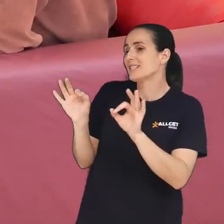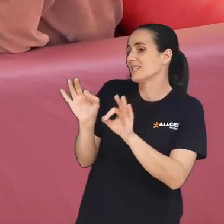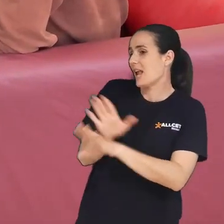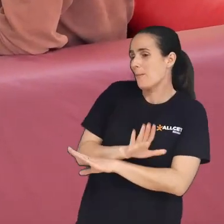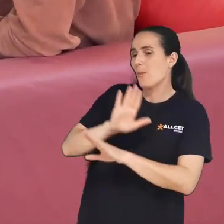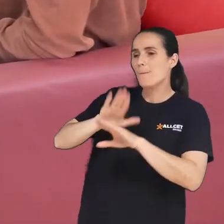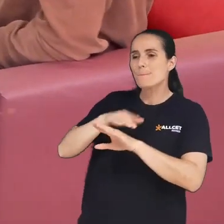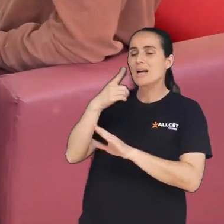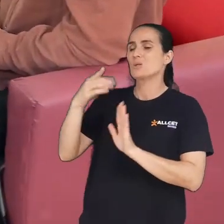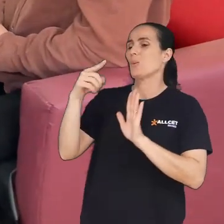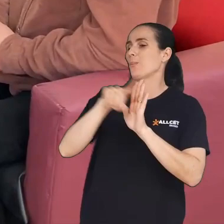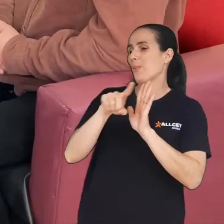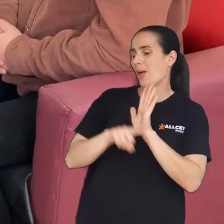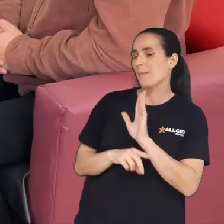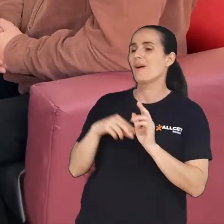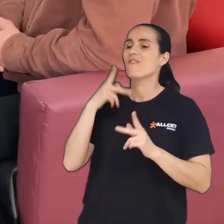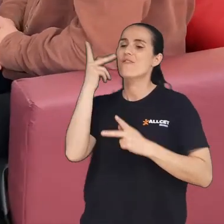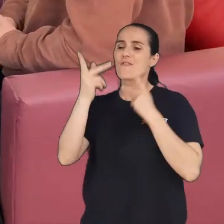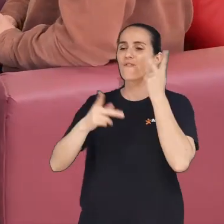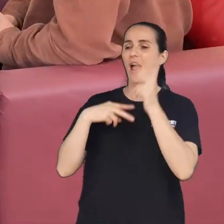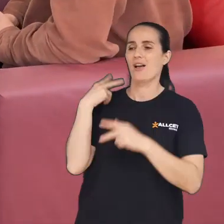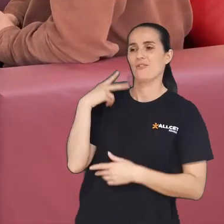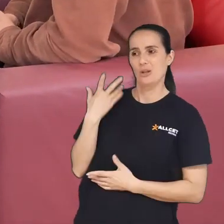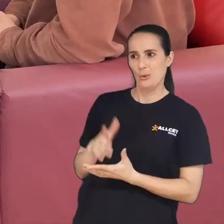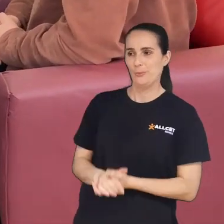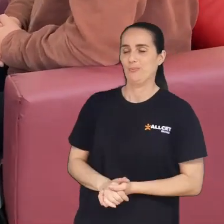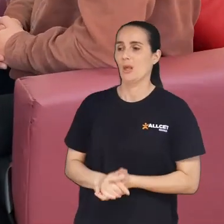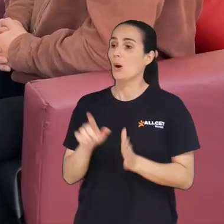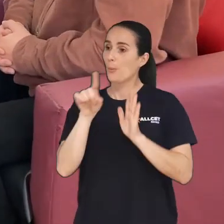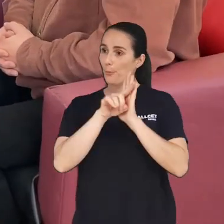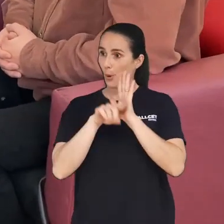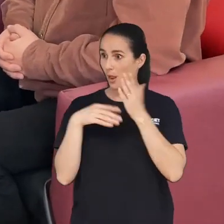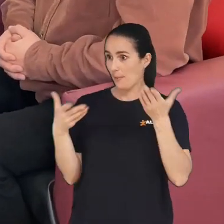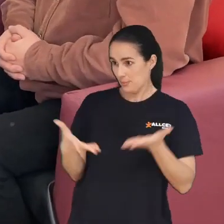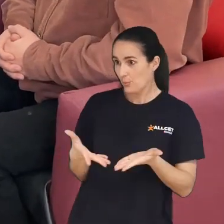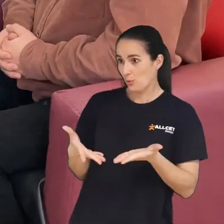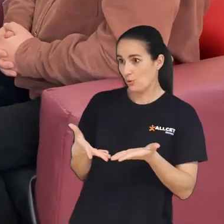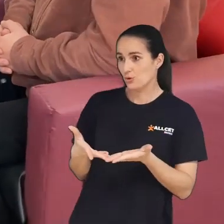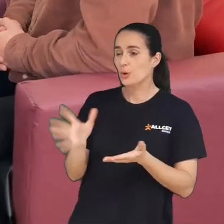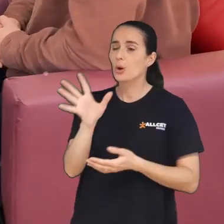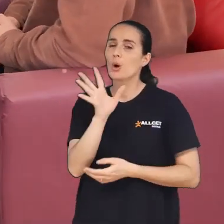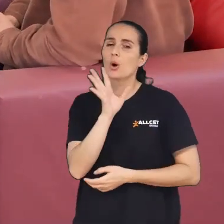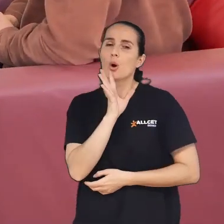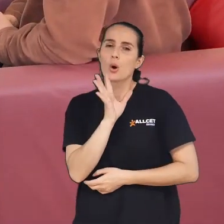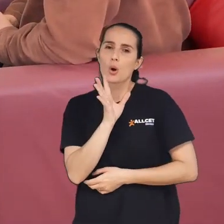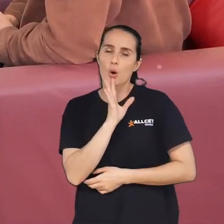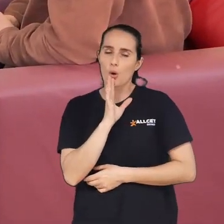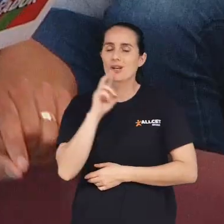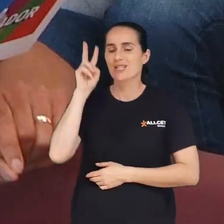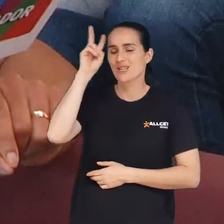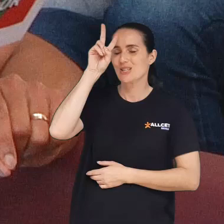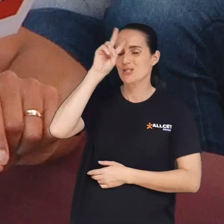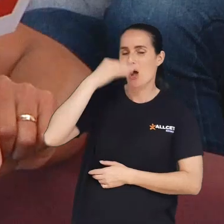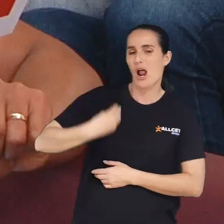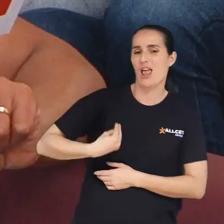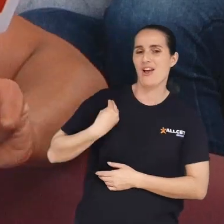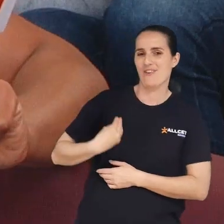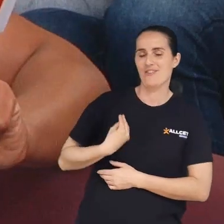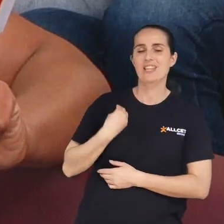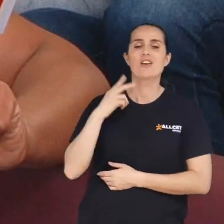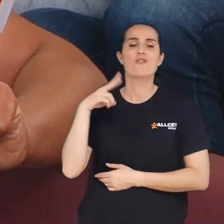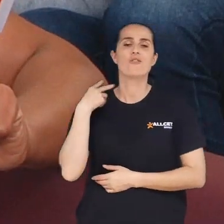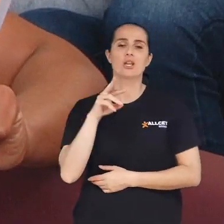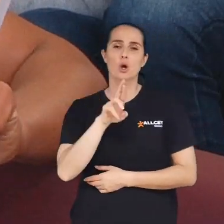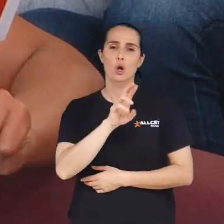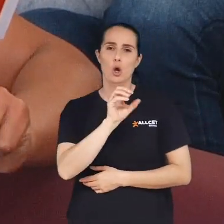Vereador. E desta forma, encerramos mais um programa Fala Vereador. No programa de hoje,